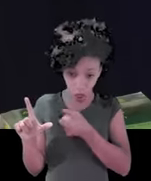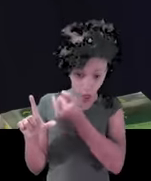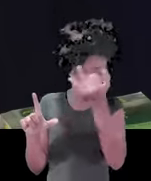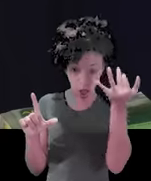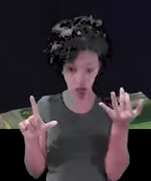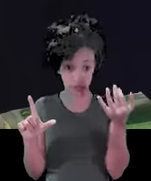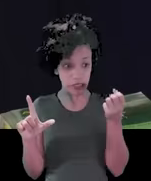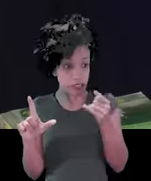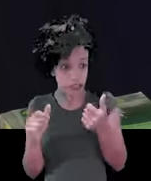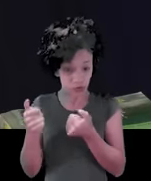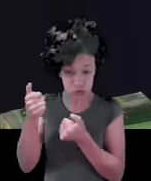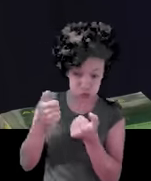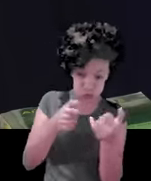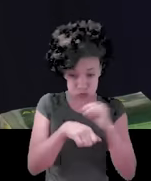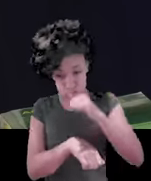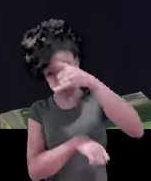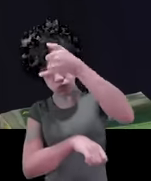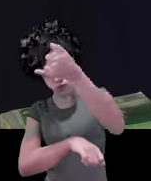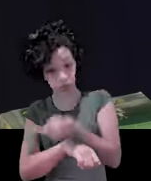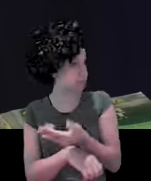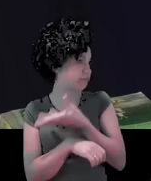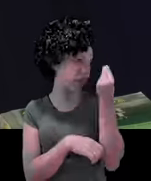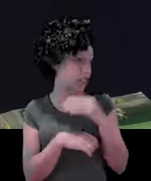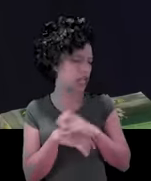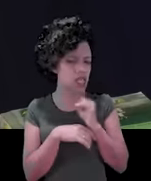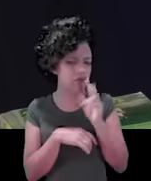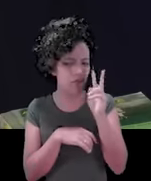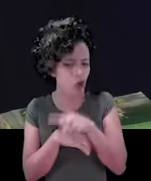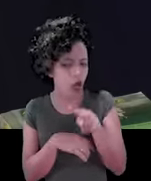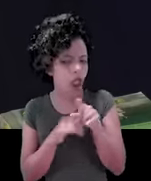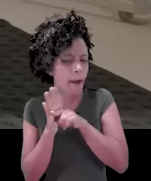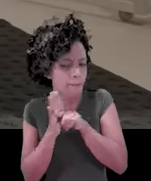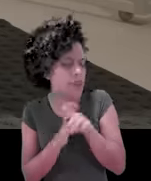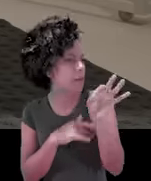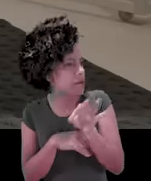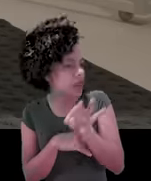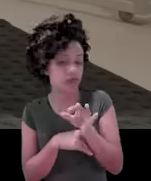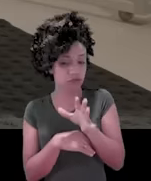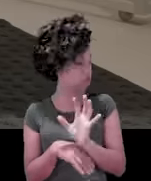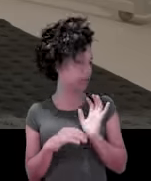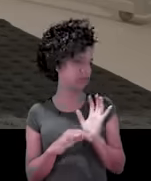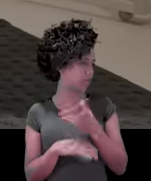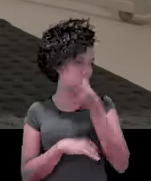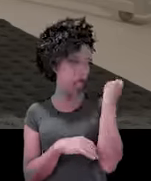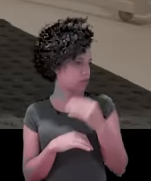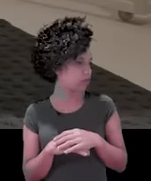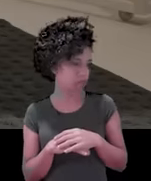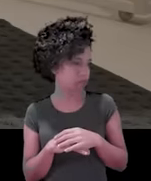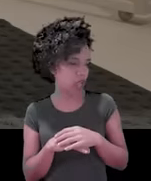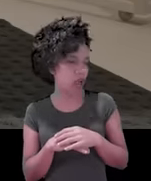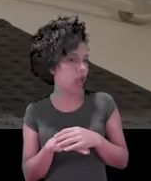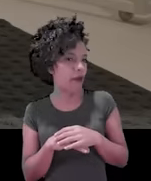aqui velho e se fosse for lá registro se você for olhar estatística é isso esquece